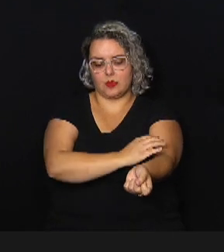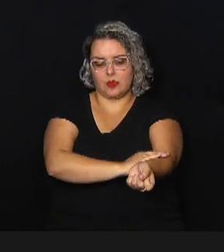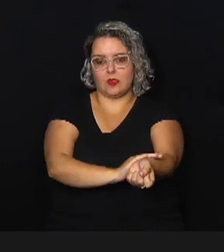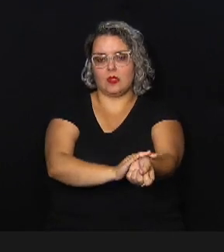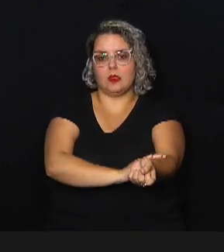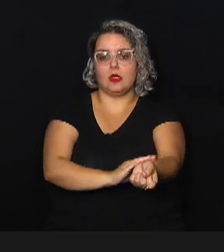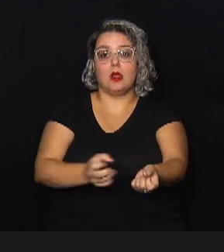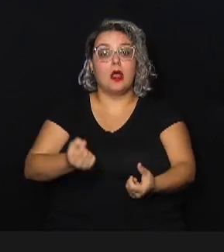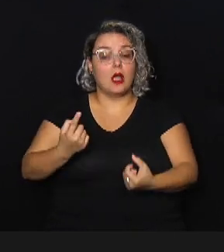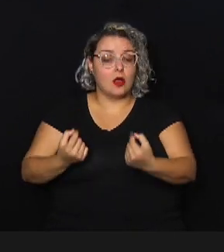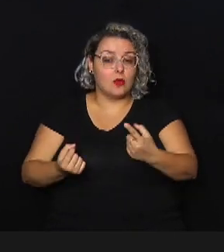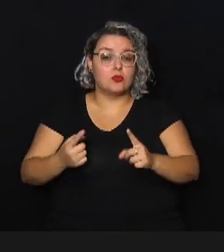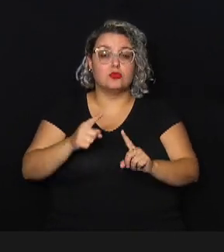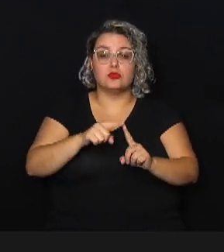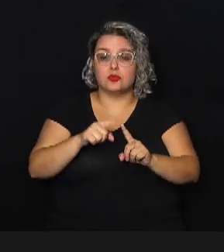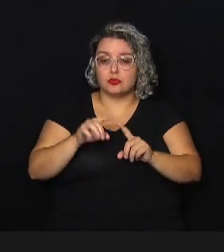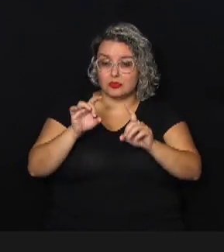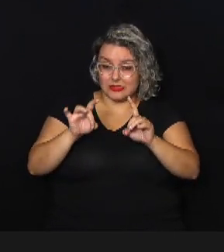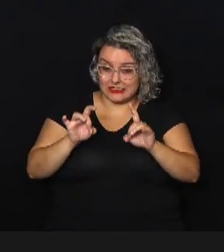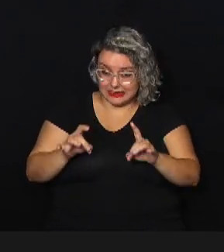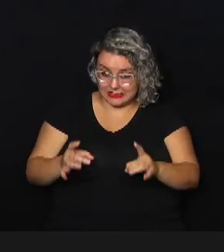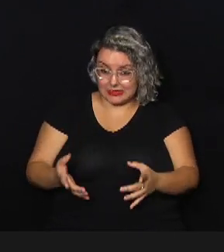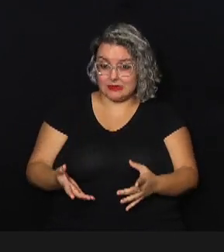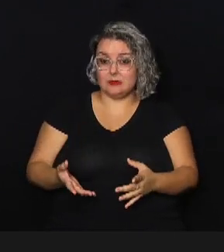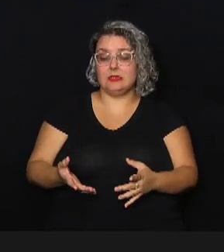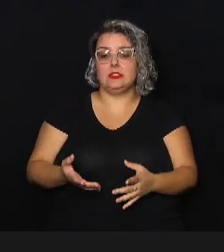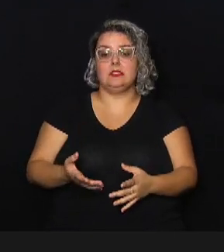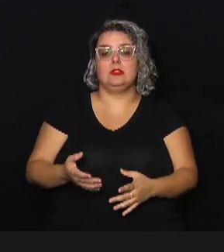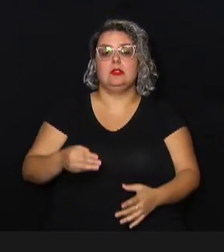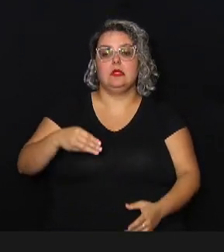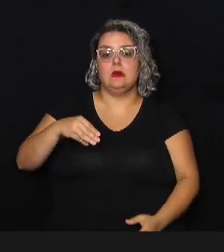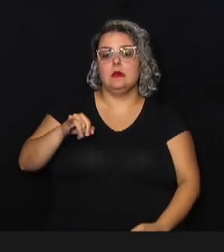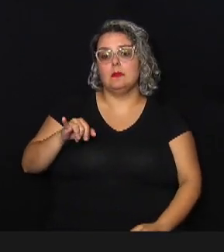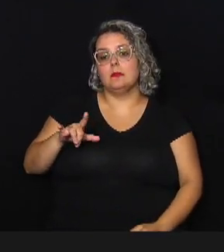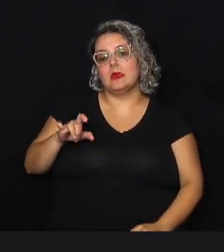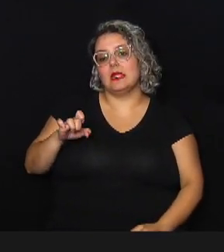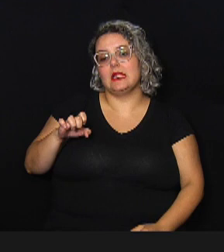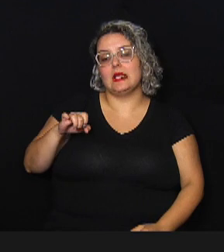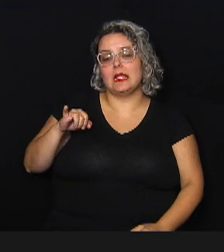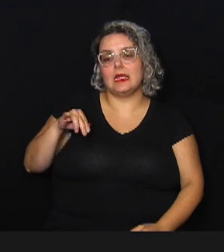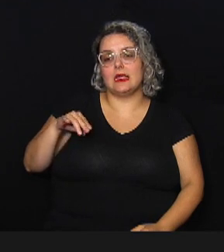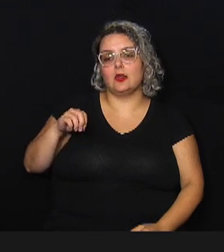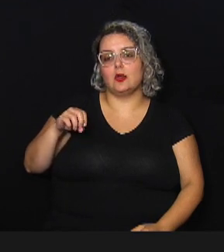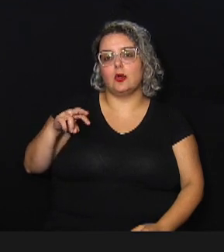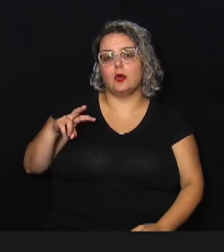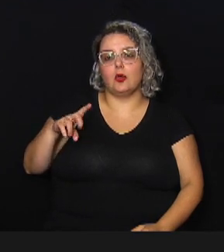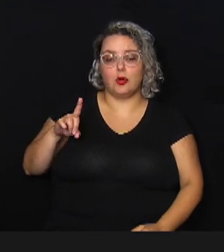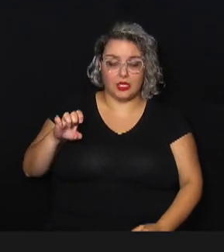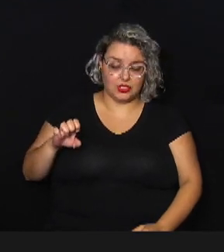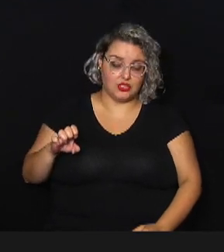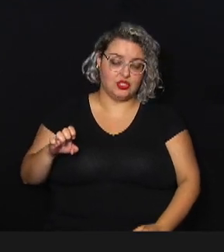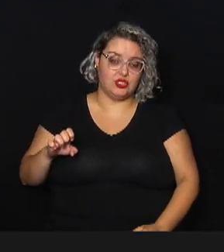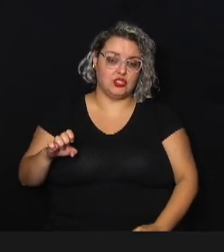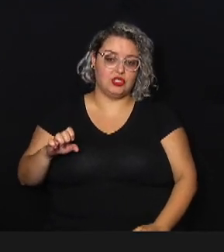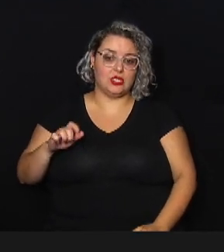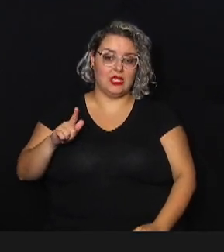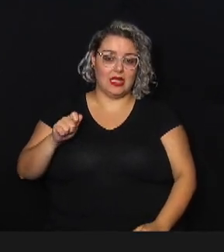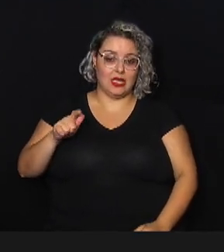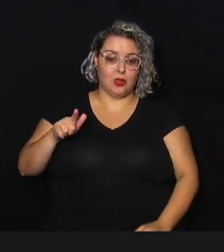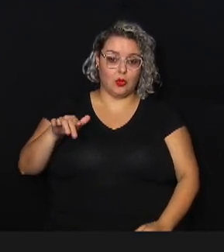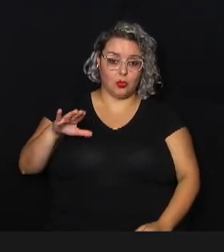muito específicas, que são as leucemias mieloides agudas de baixo risco, tá? E a leucemia mieloide